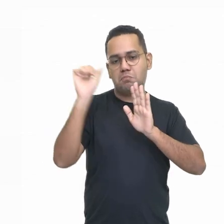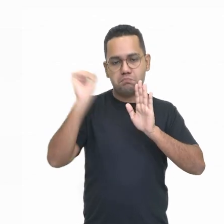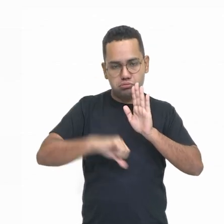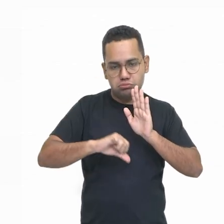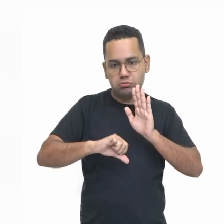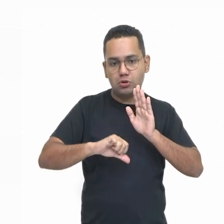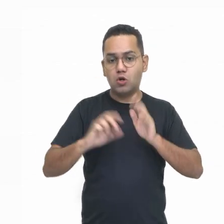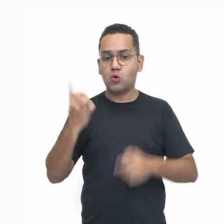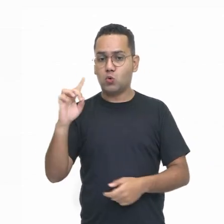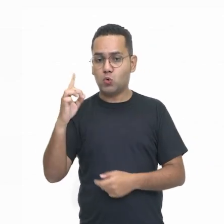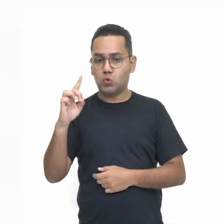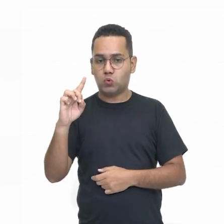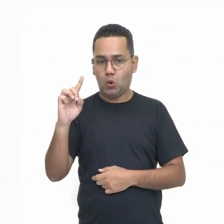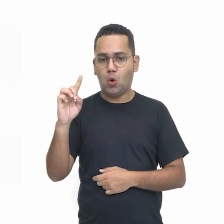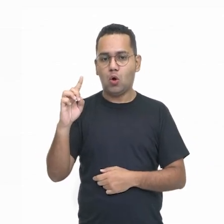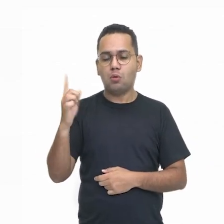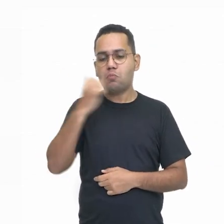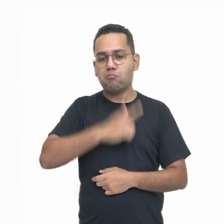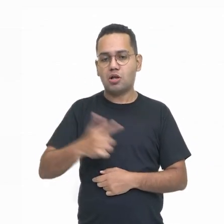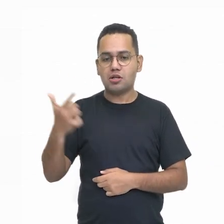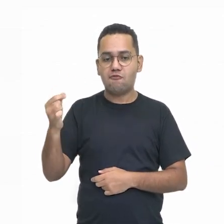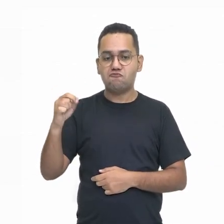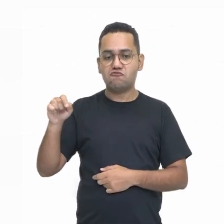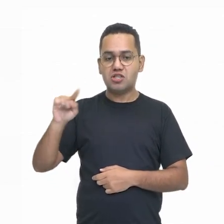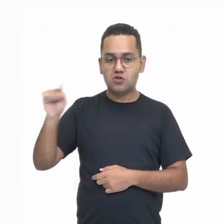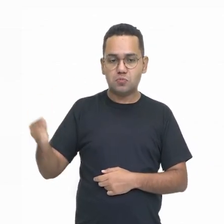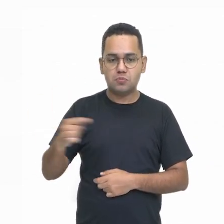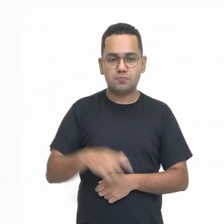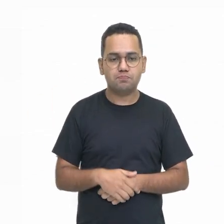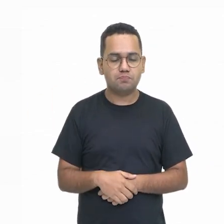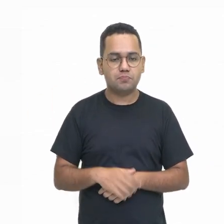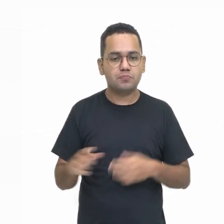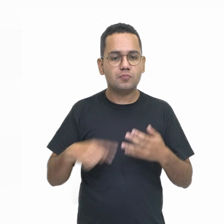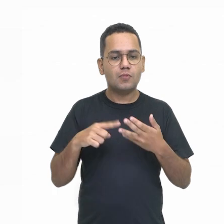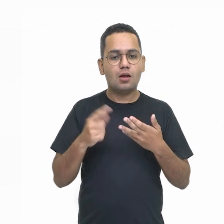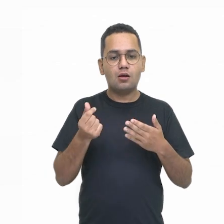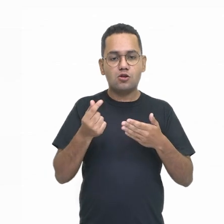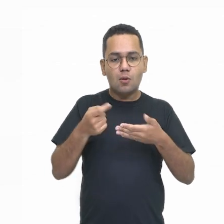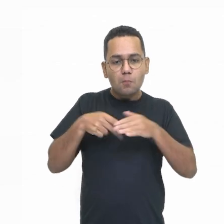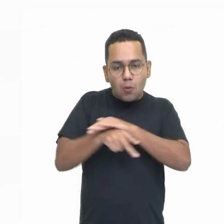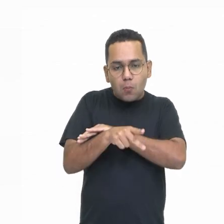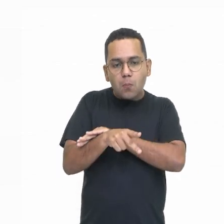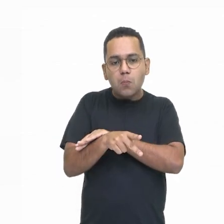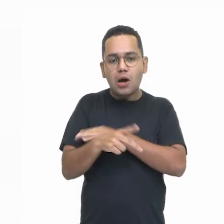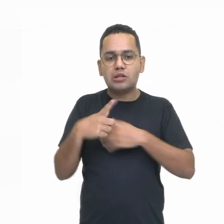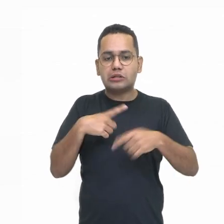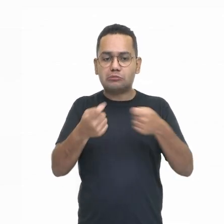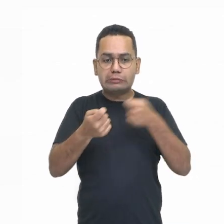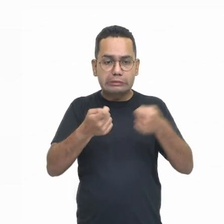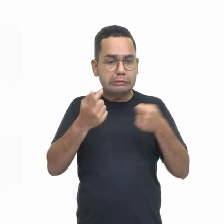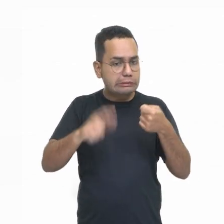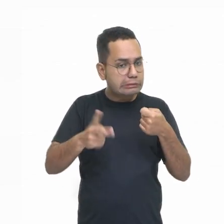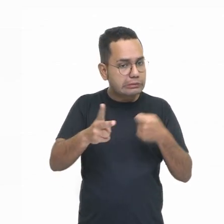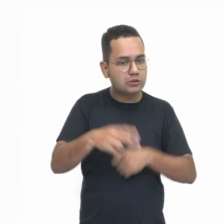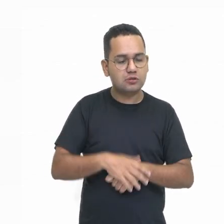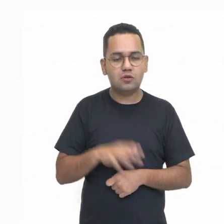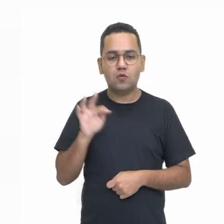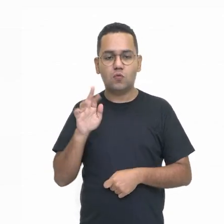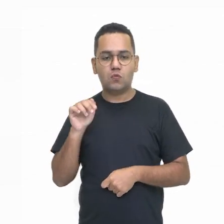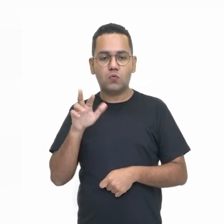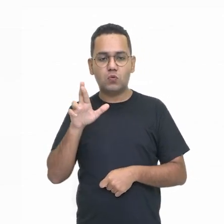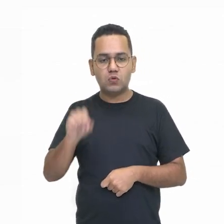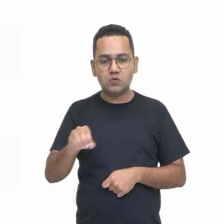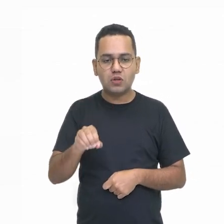tem correção. Funaro nega maxi desvalorização. Os salários